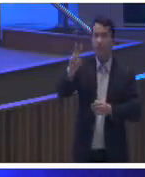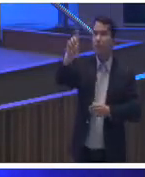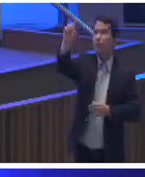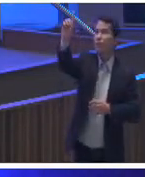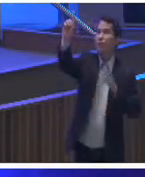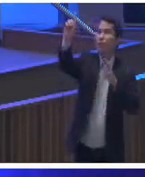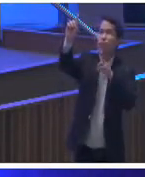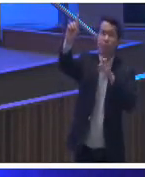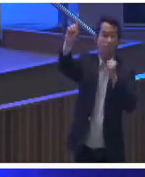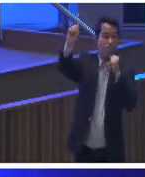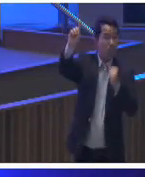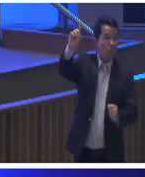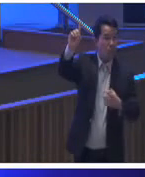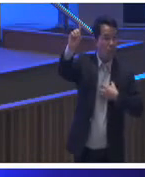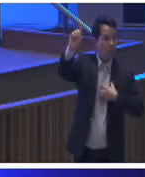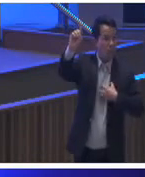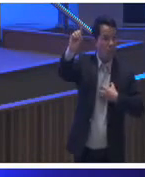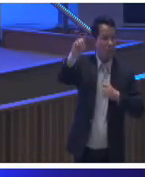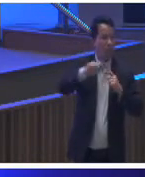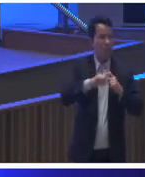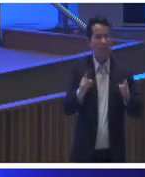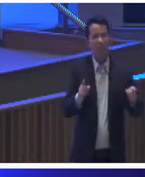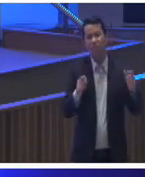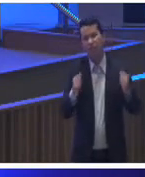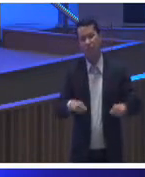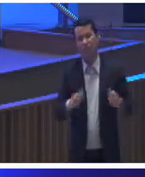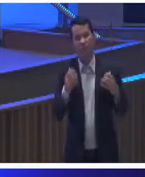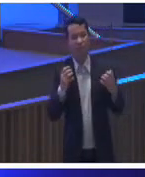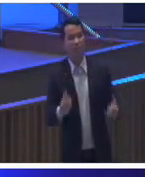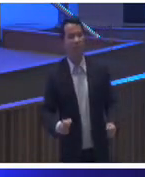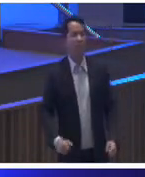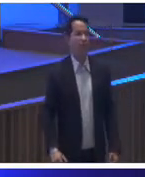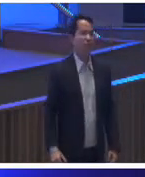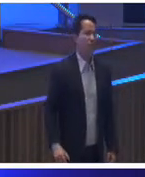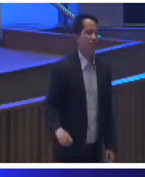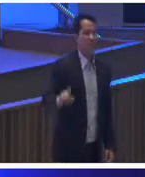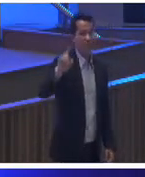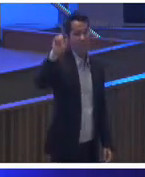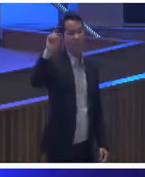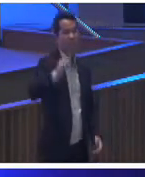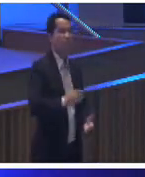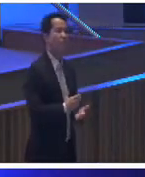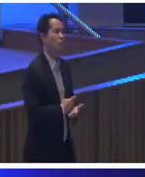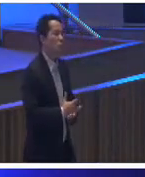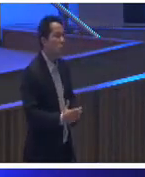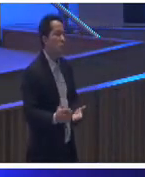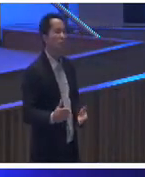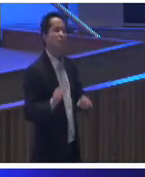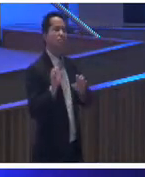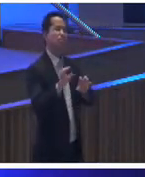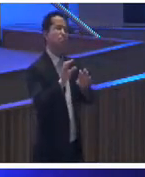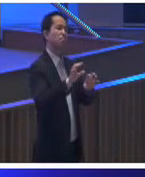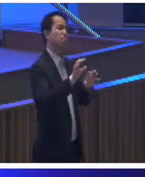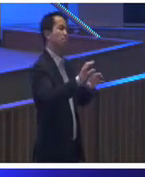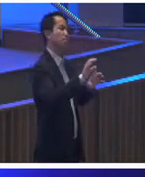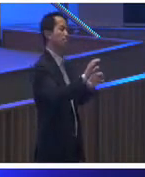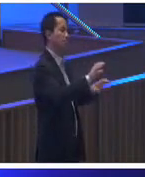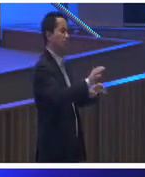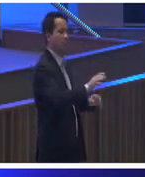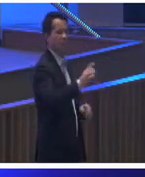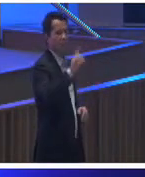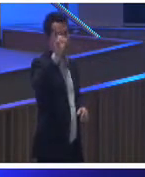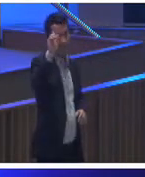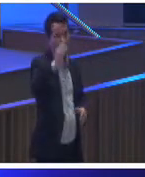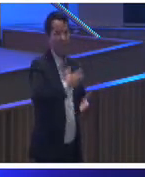gente simples e humilde como você. E a gente começa a viver essas coisas. E a gente começa a ser comprometido